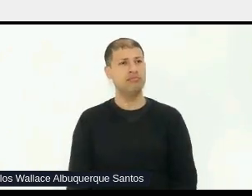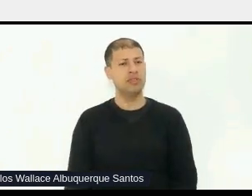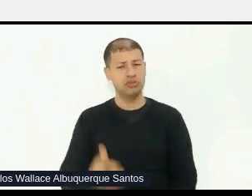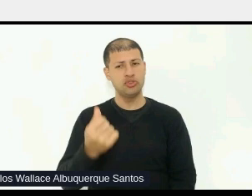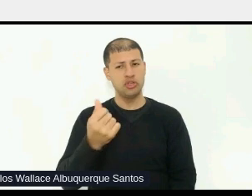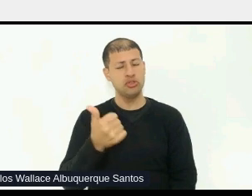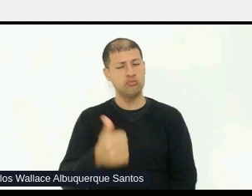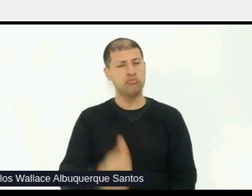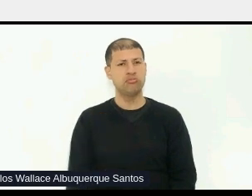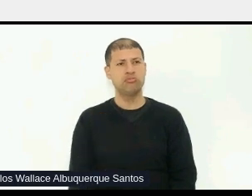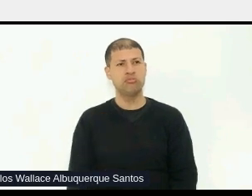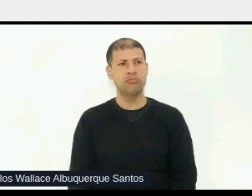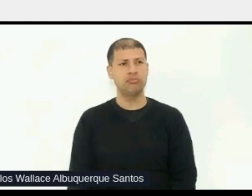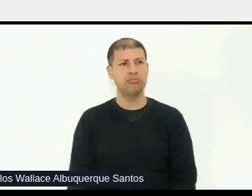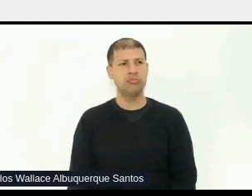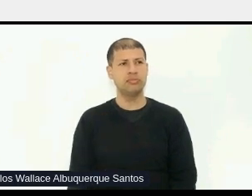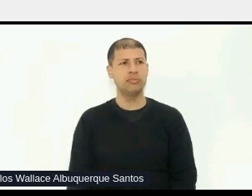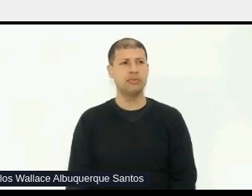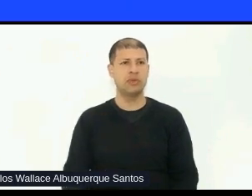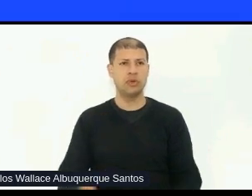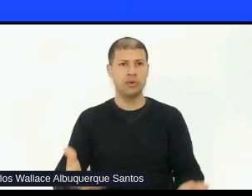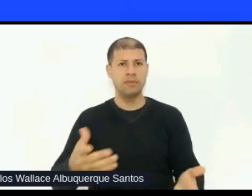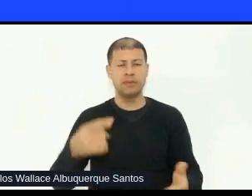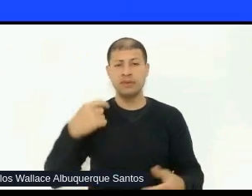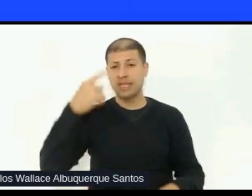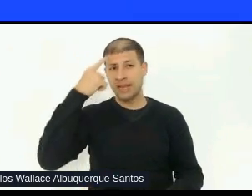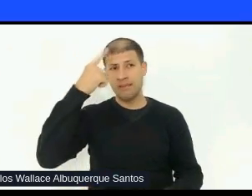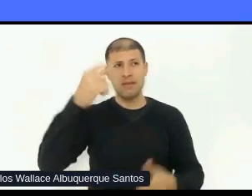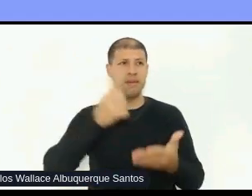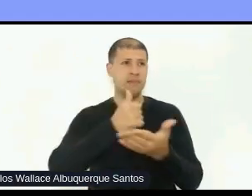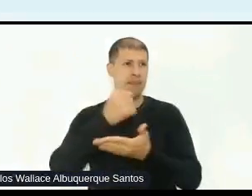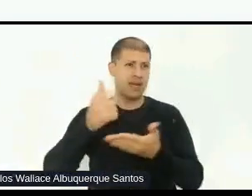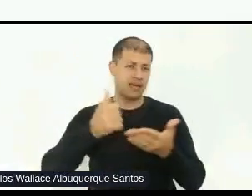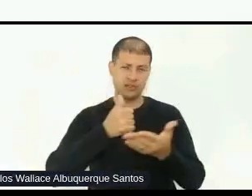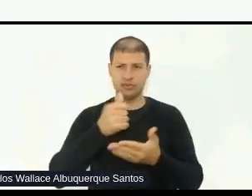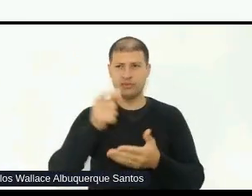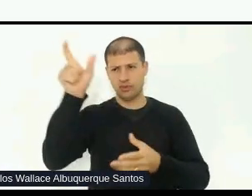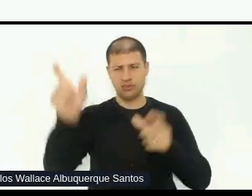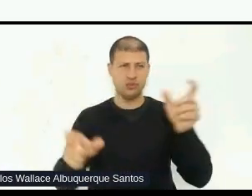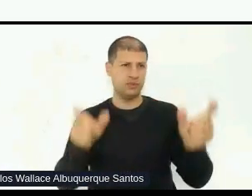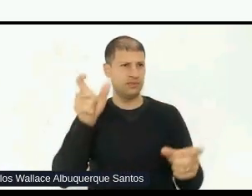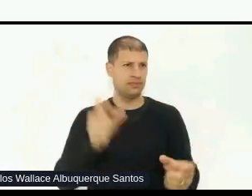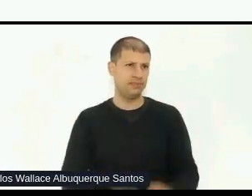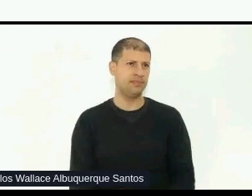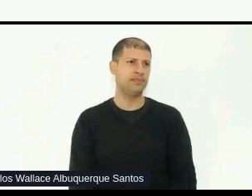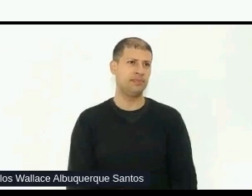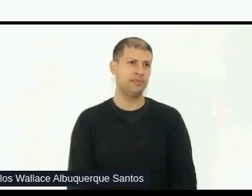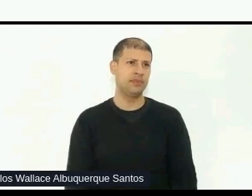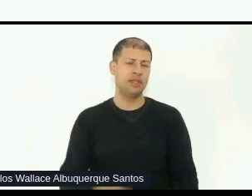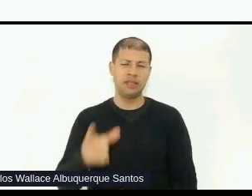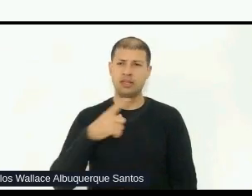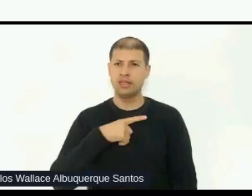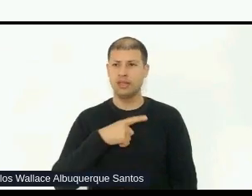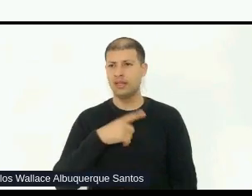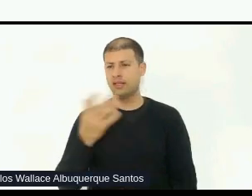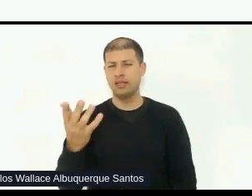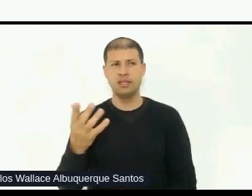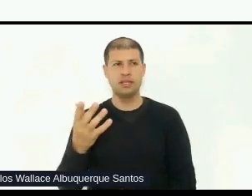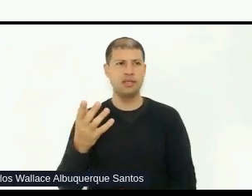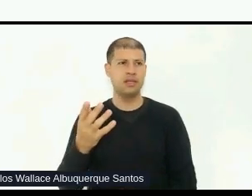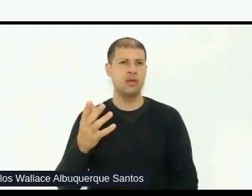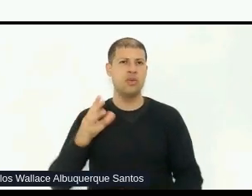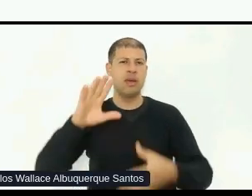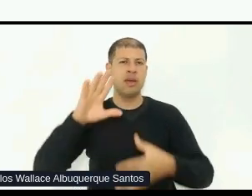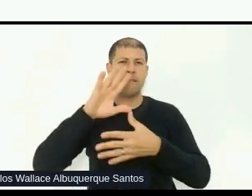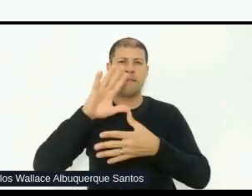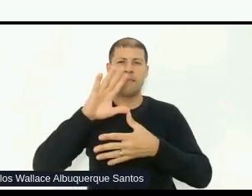legal? E pessoal, não vamos esquecer do básico envolvendo as pessoas, tá? E aqui eu tenho um mapa de palavras,